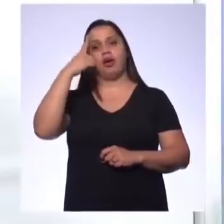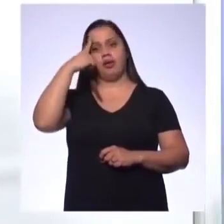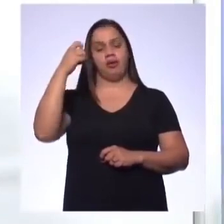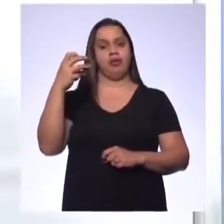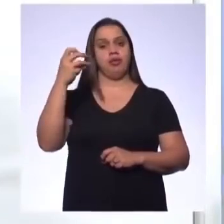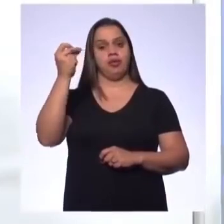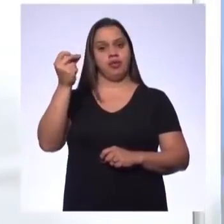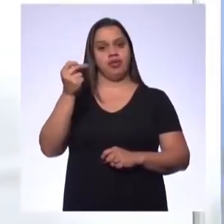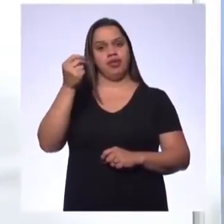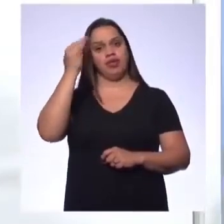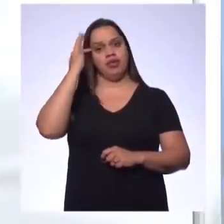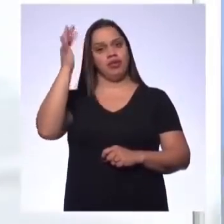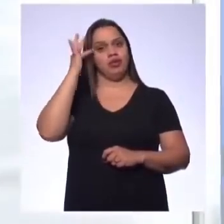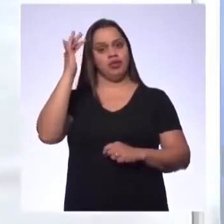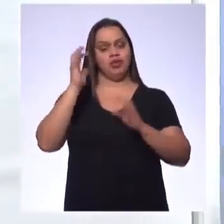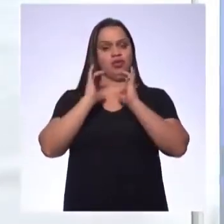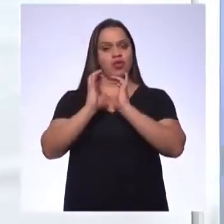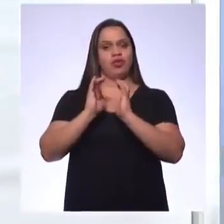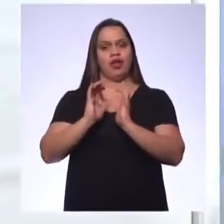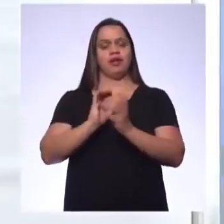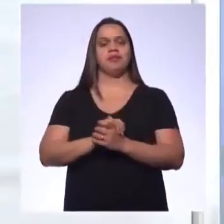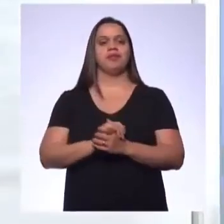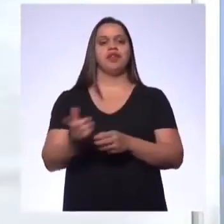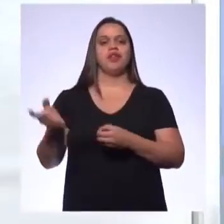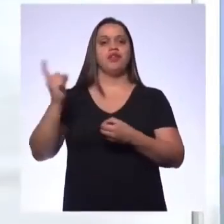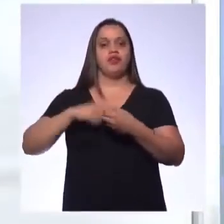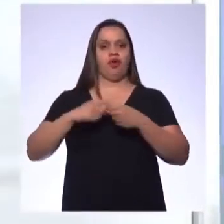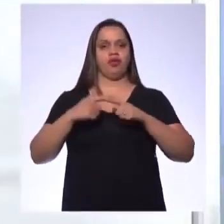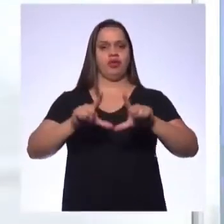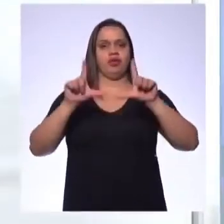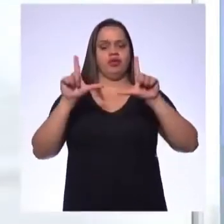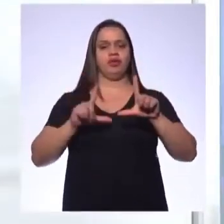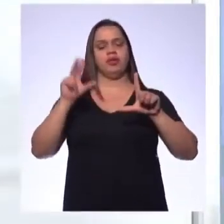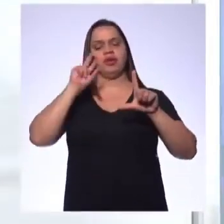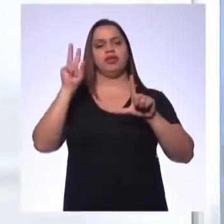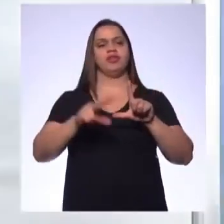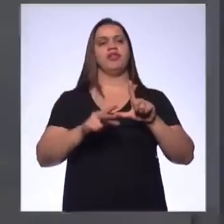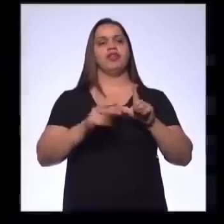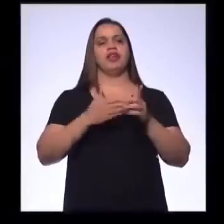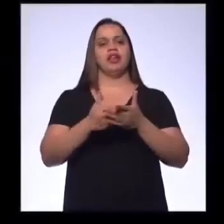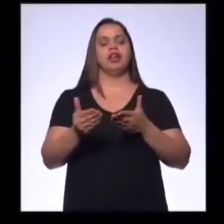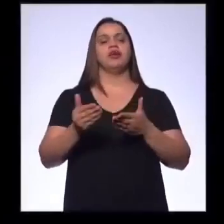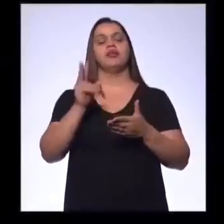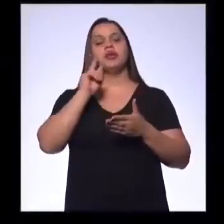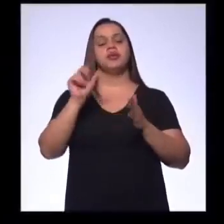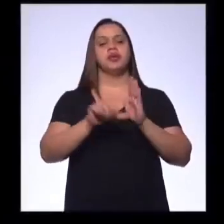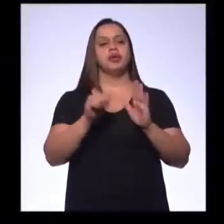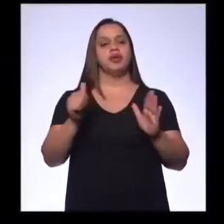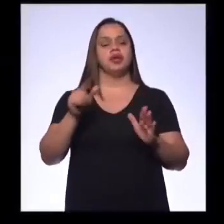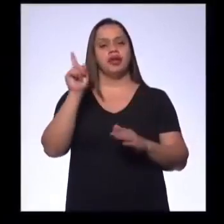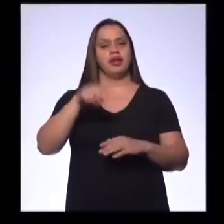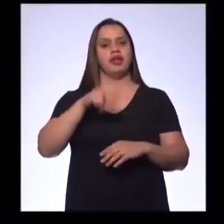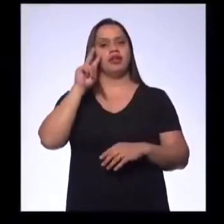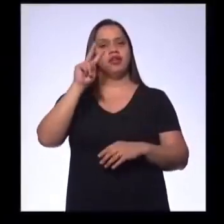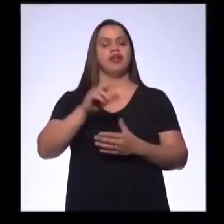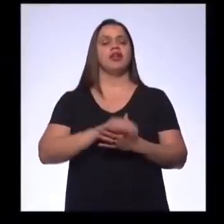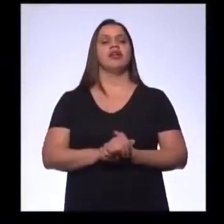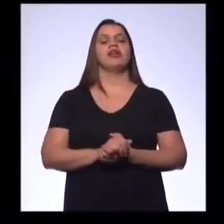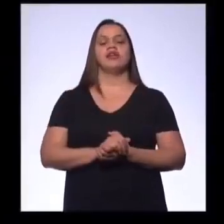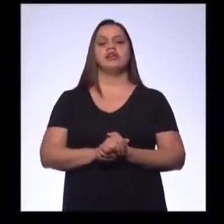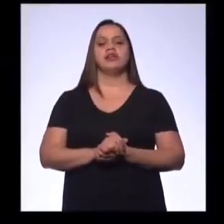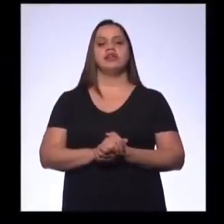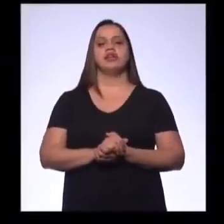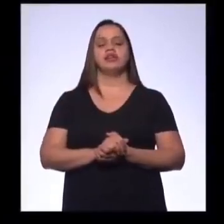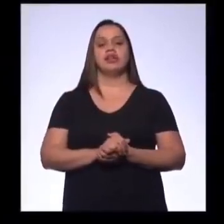fala que é complementar. Você pode voltar rapidinho, só a figura, só para eles verem a figura lá do verde. Esse aí é o verde que imita